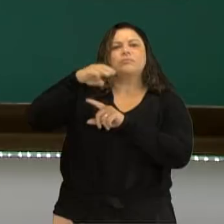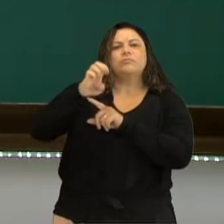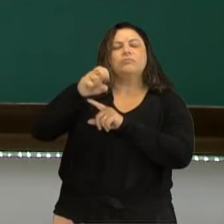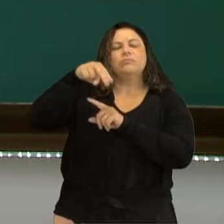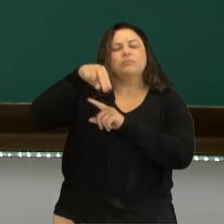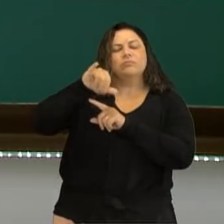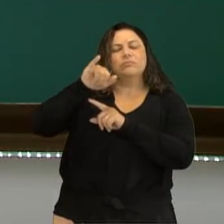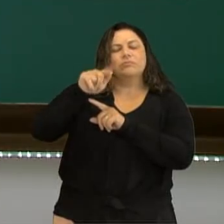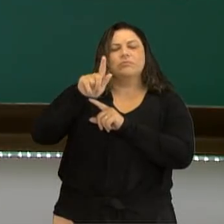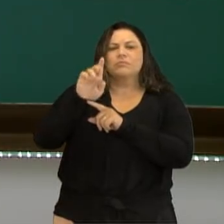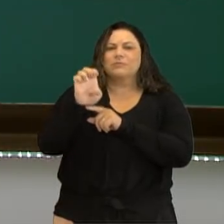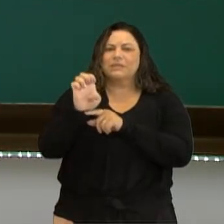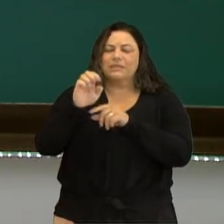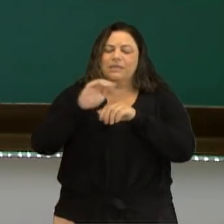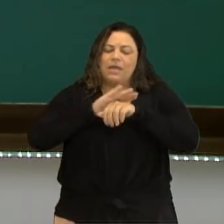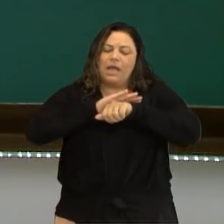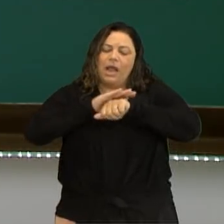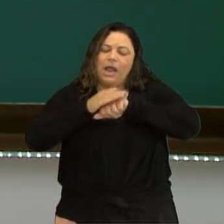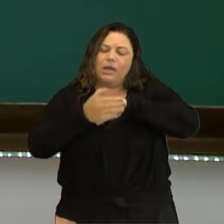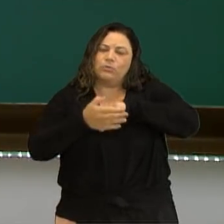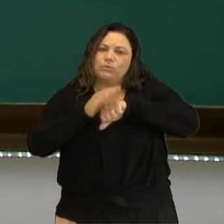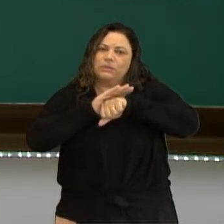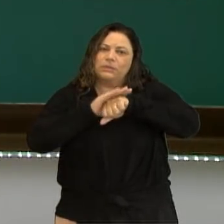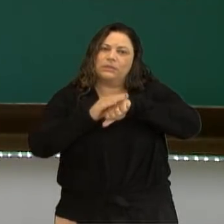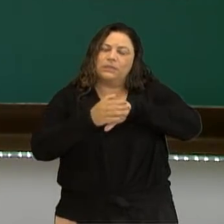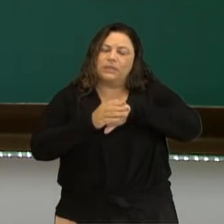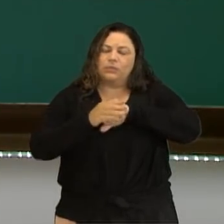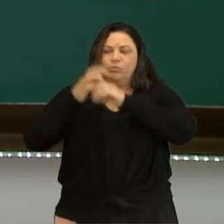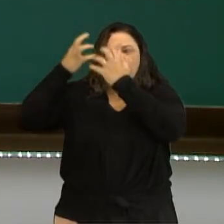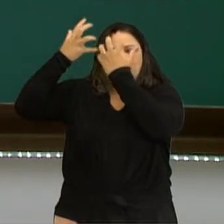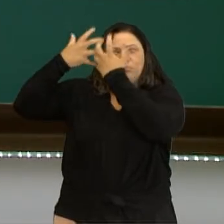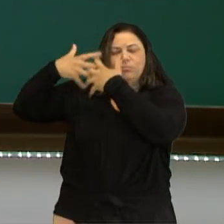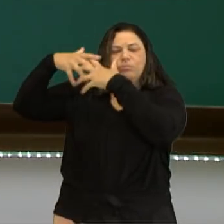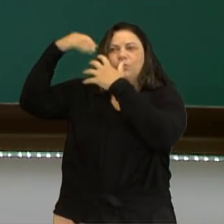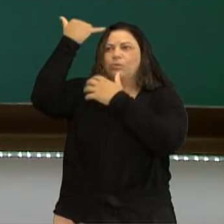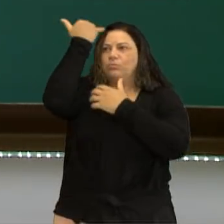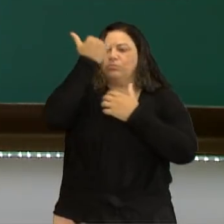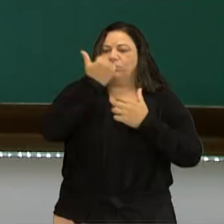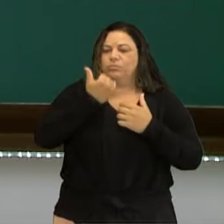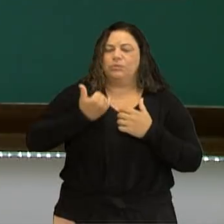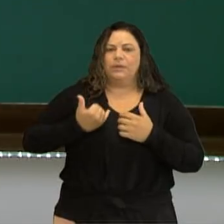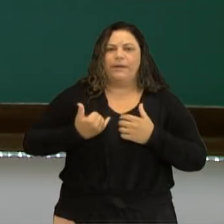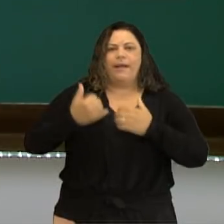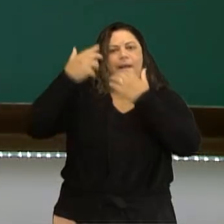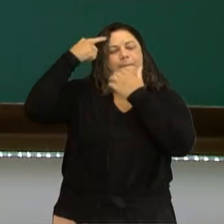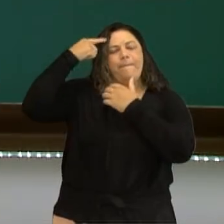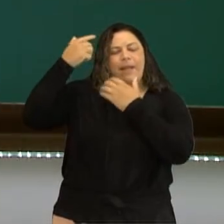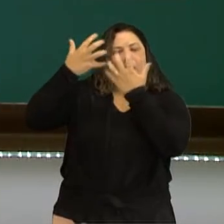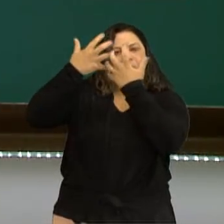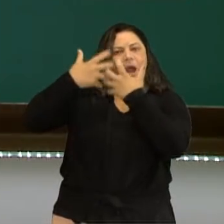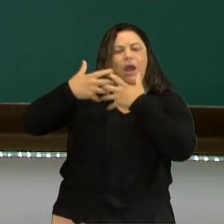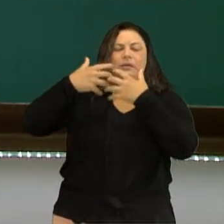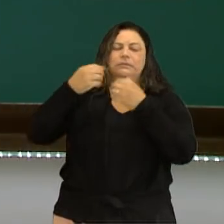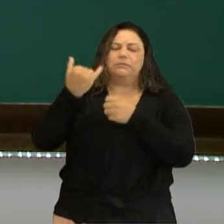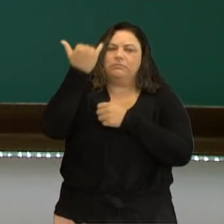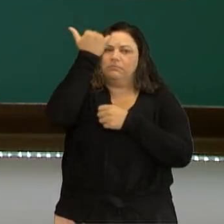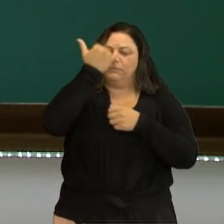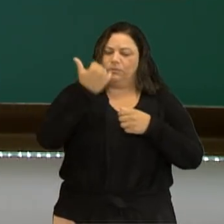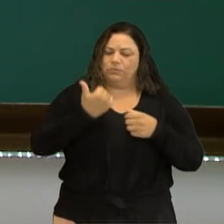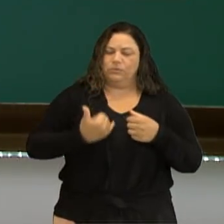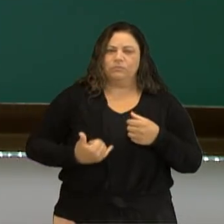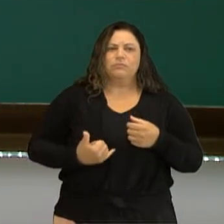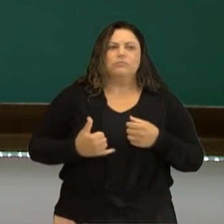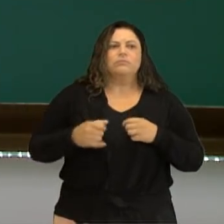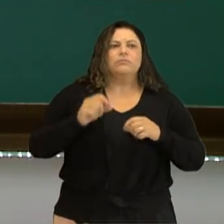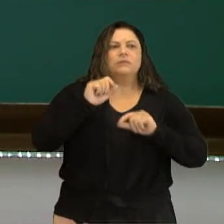tecido que reveste o nosso sistema nervoso central, o nosso cérebro. É causada por uma bactéria chamada